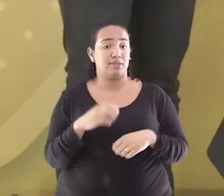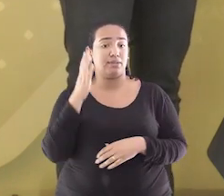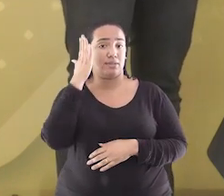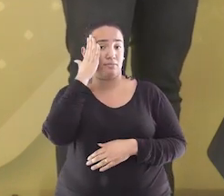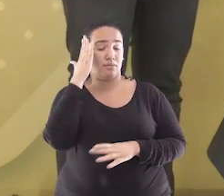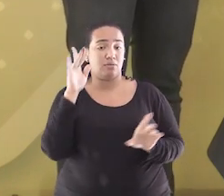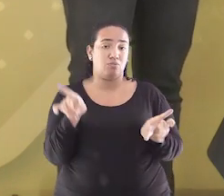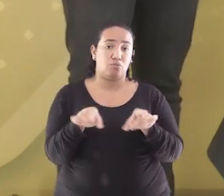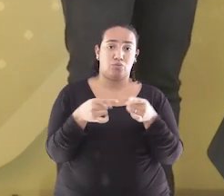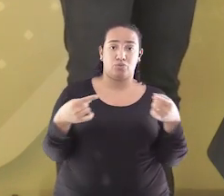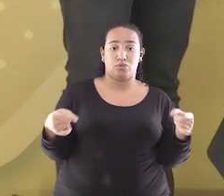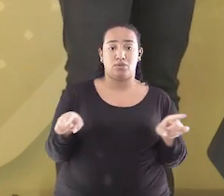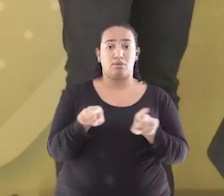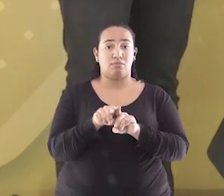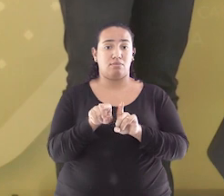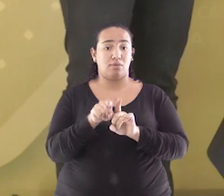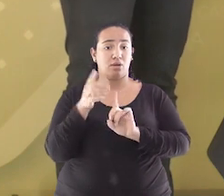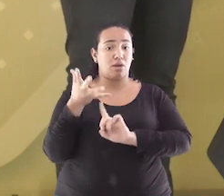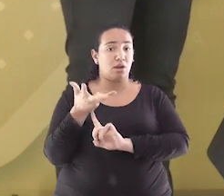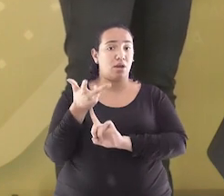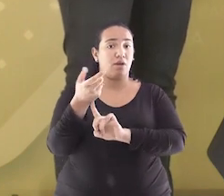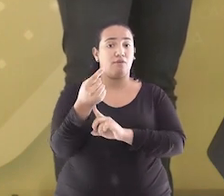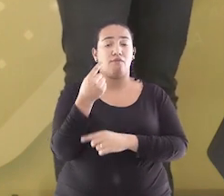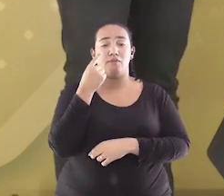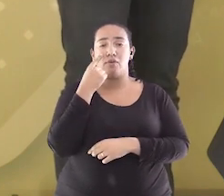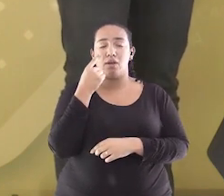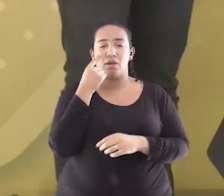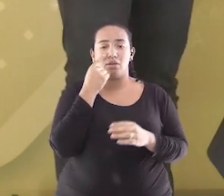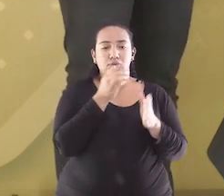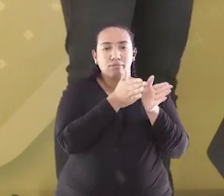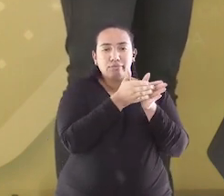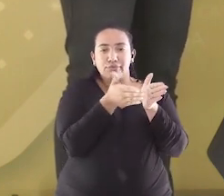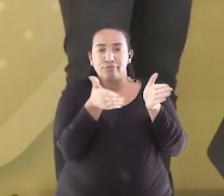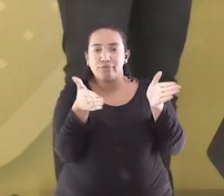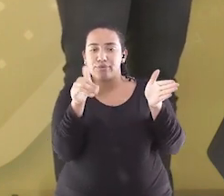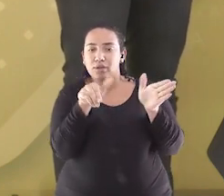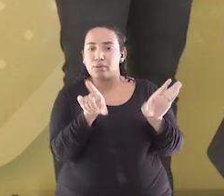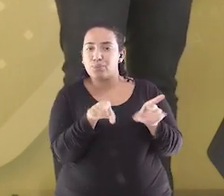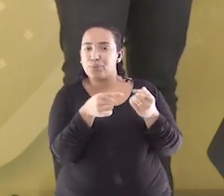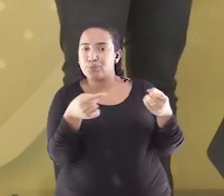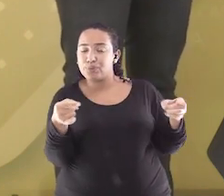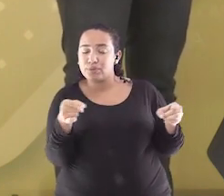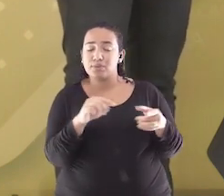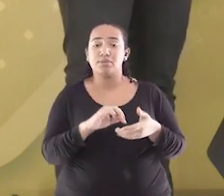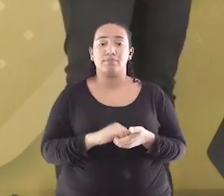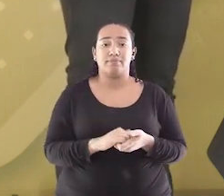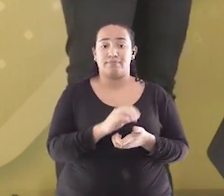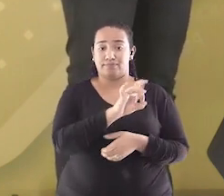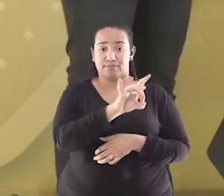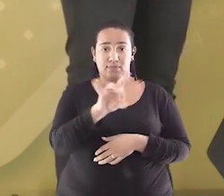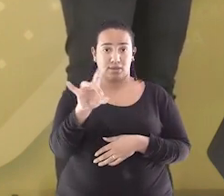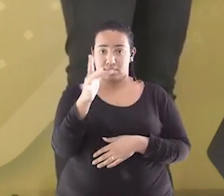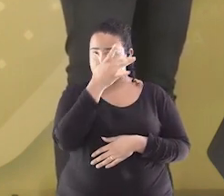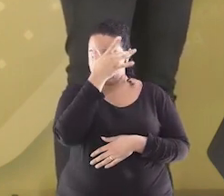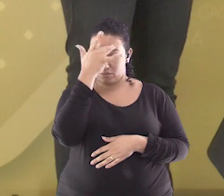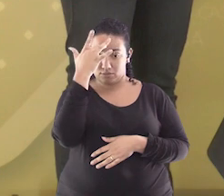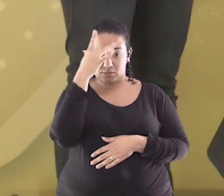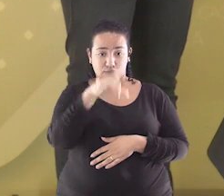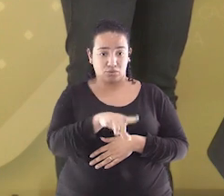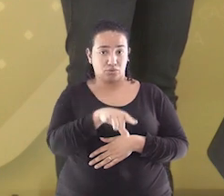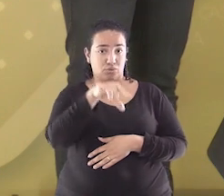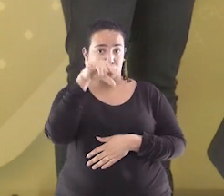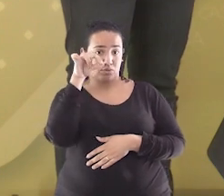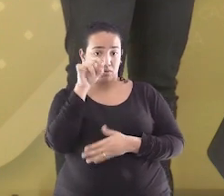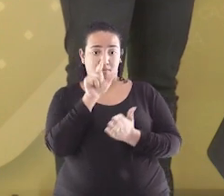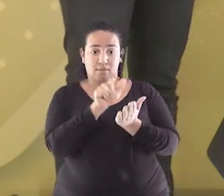o artista apenas ouvindo o pequeno trecho da melodia da música. Cada participante irá tirar um dos envelopes